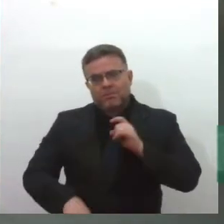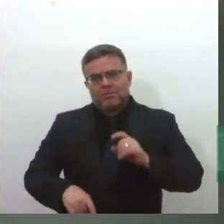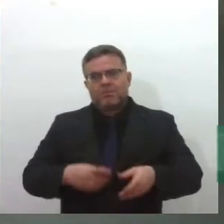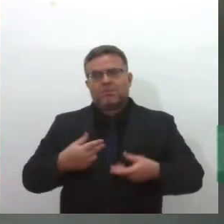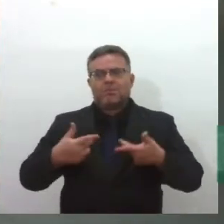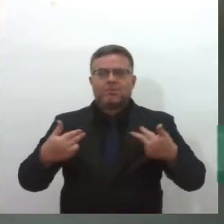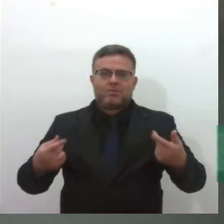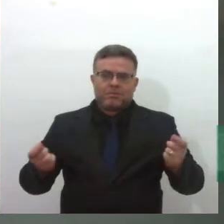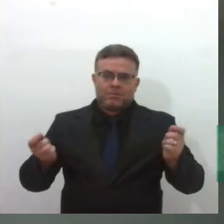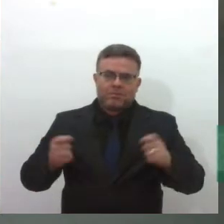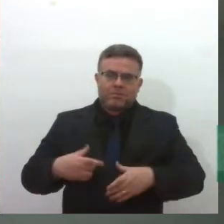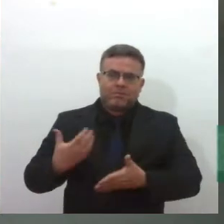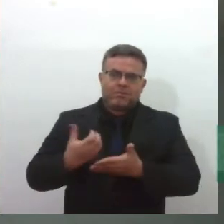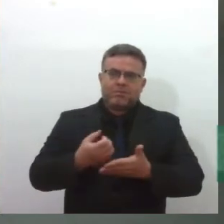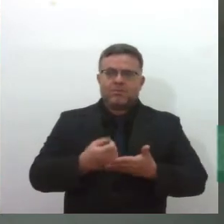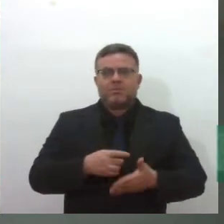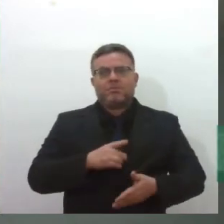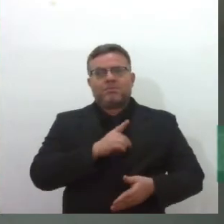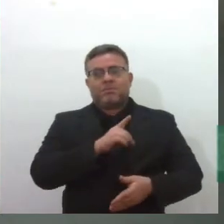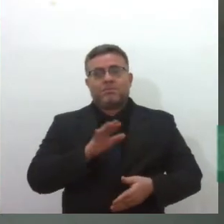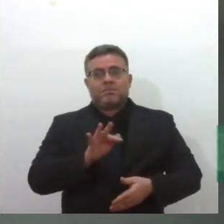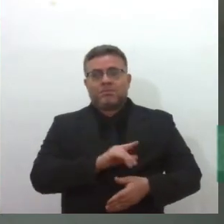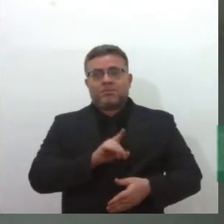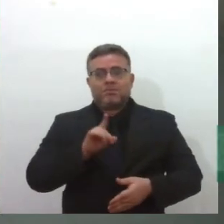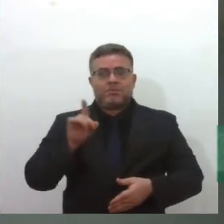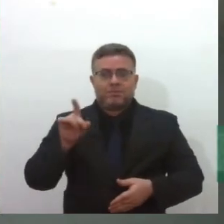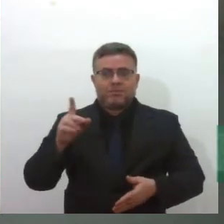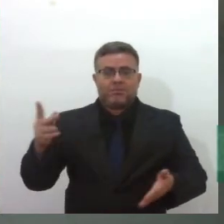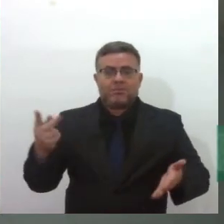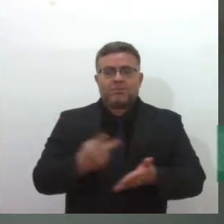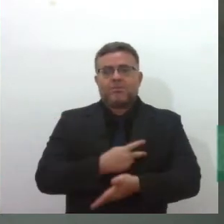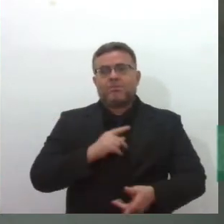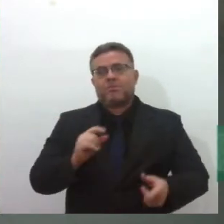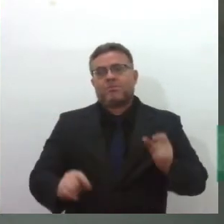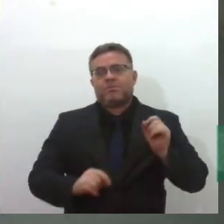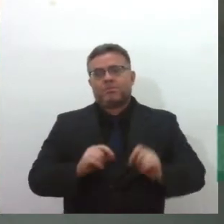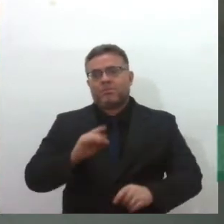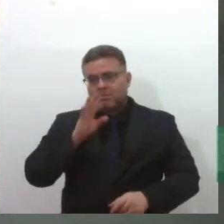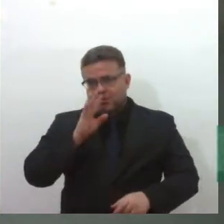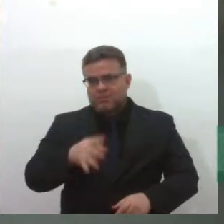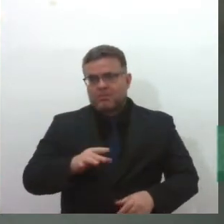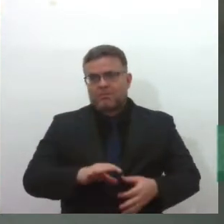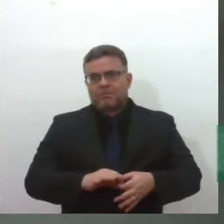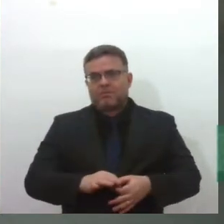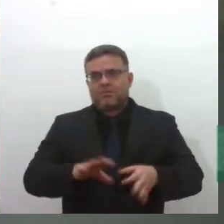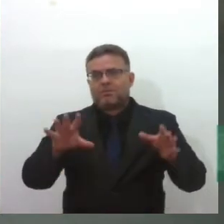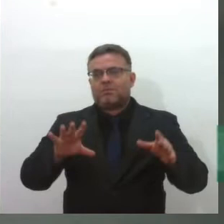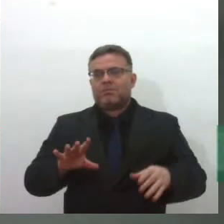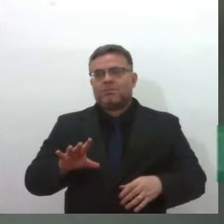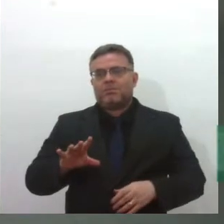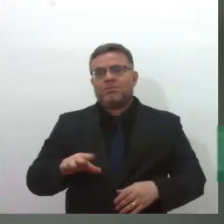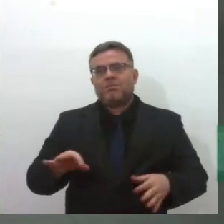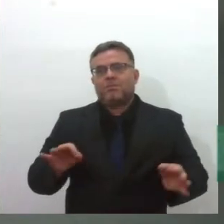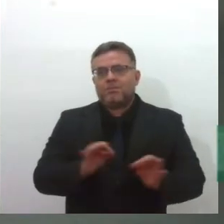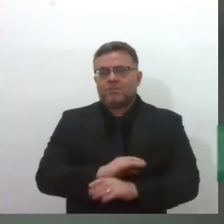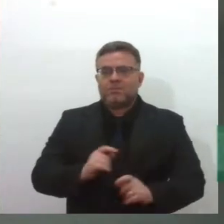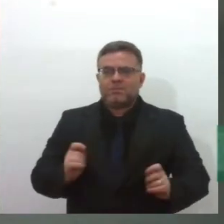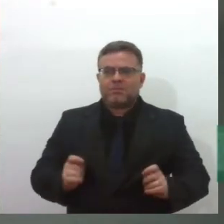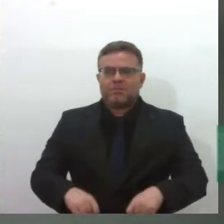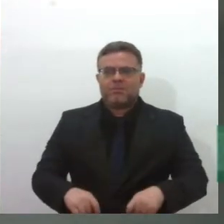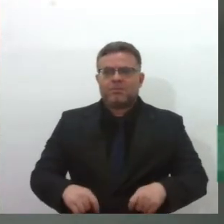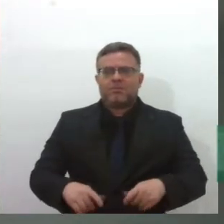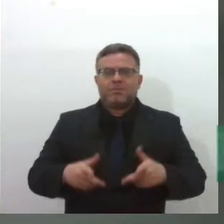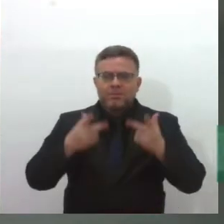da Polícia Federal, do Distrito Federal, e na ocasião aí o acusado foi solto algumas horas depois. É comum que